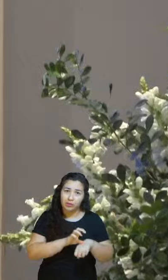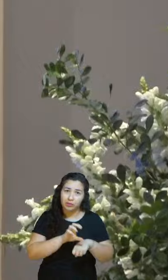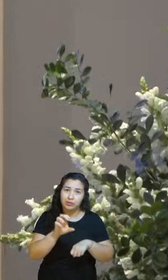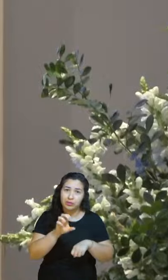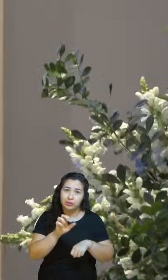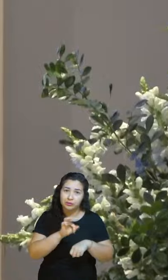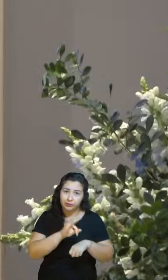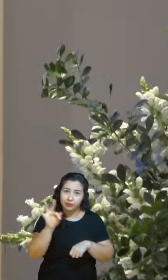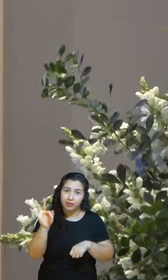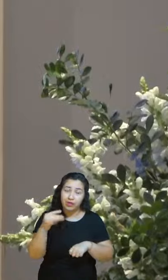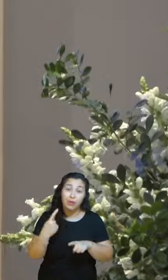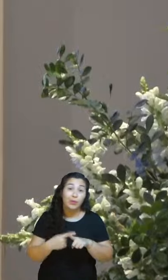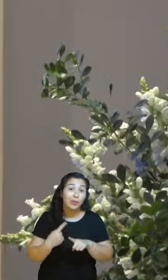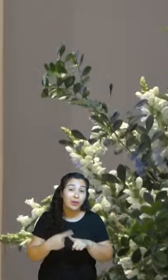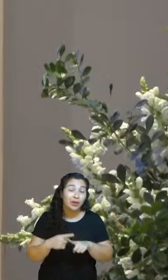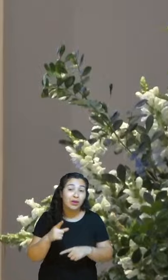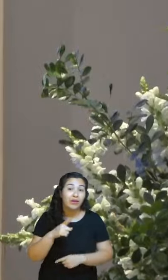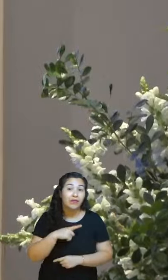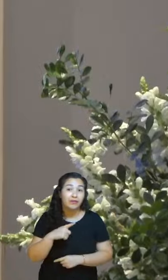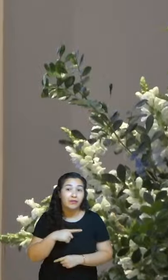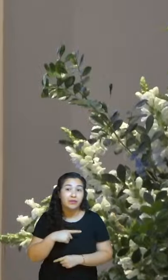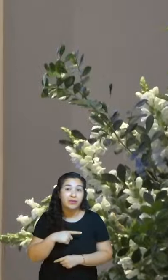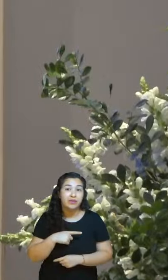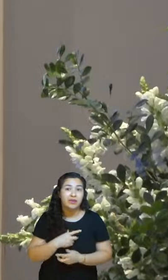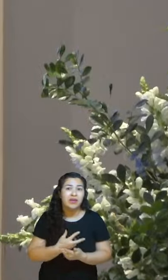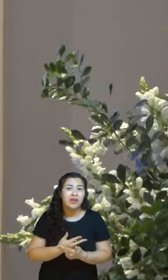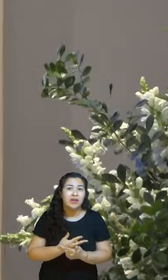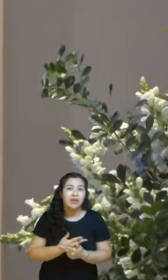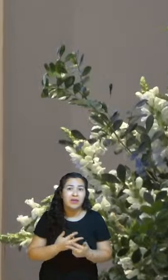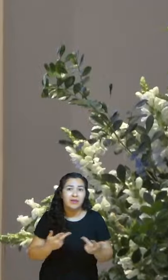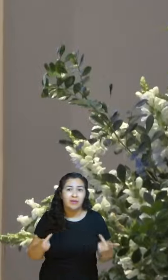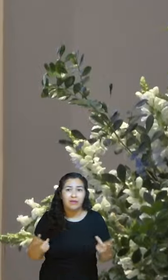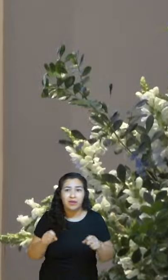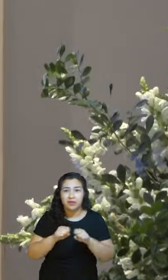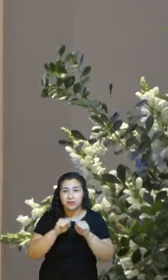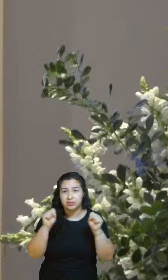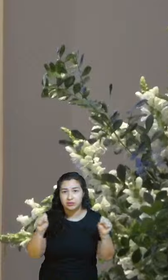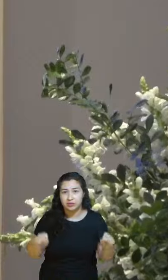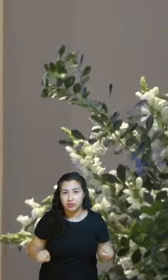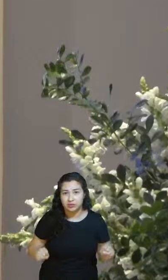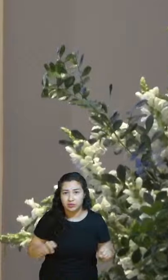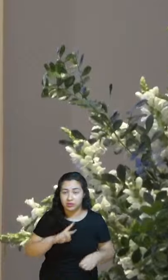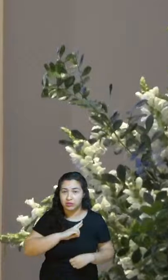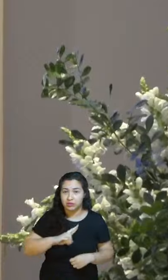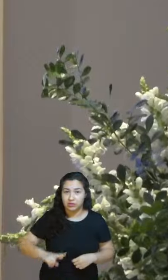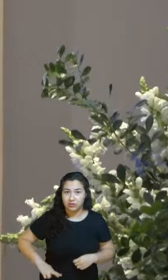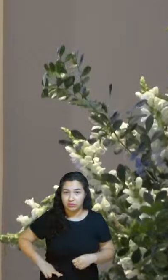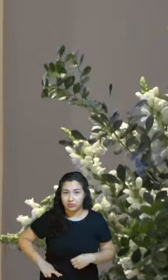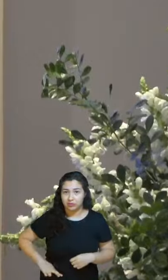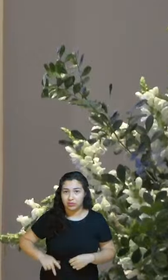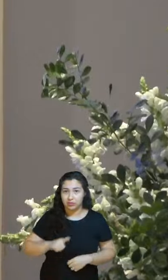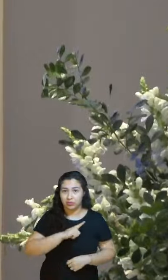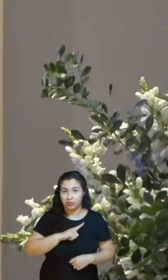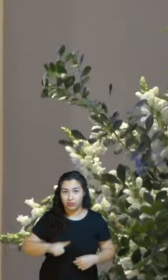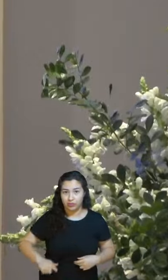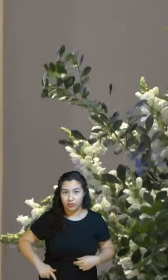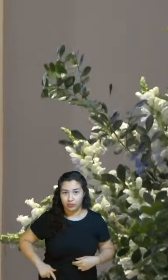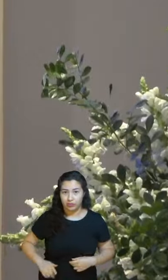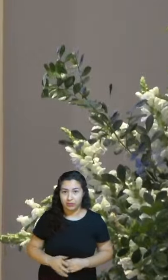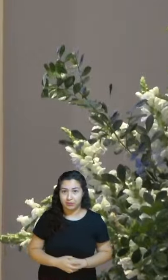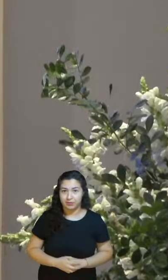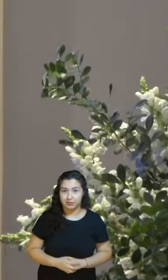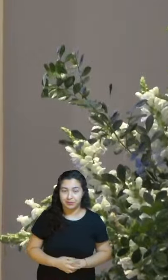há houve e há um engessamento do sistema Republicano de governo que